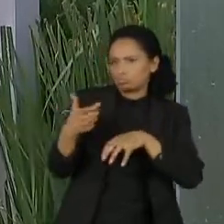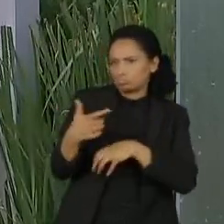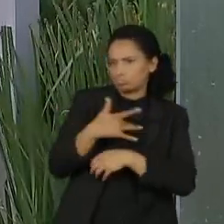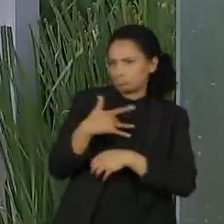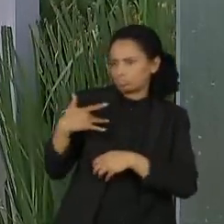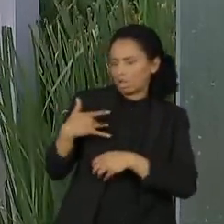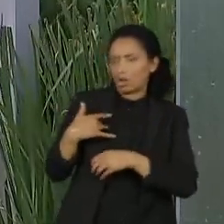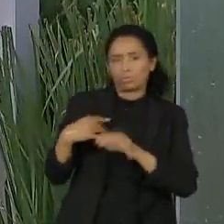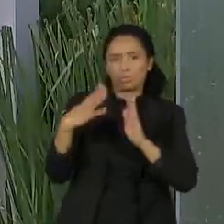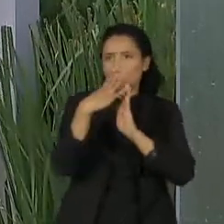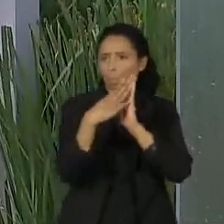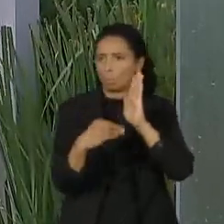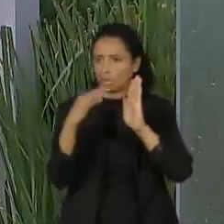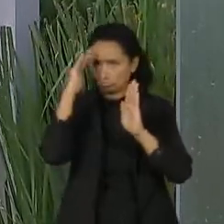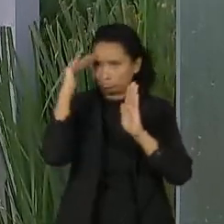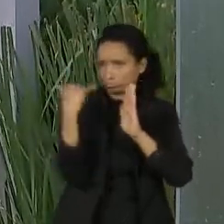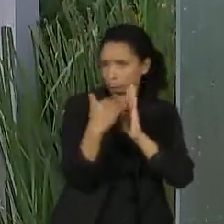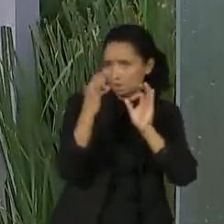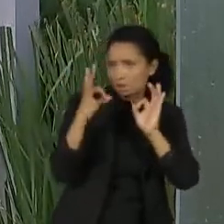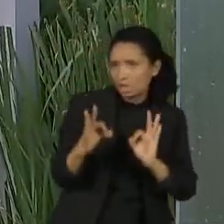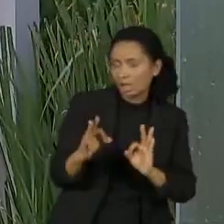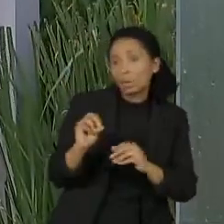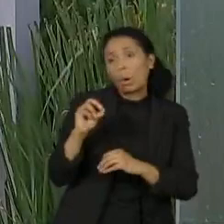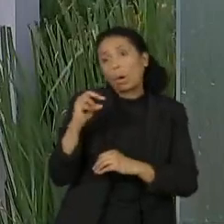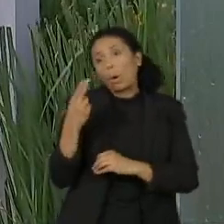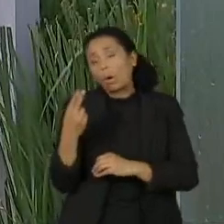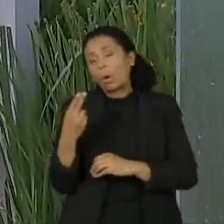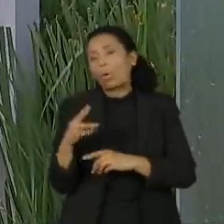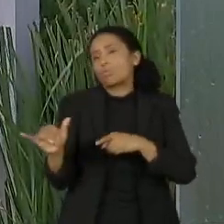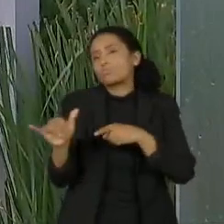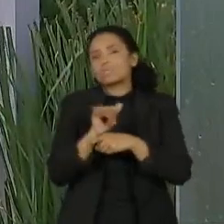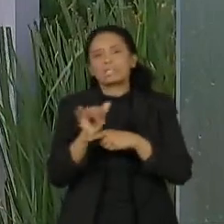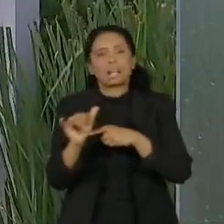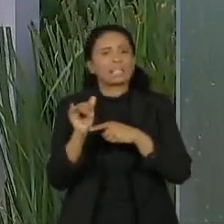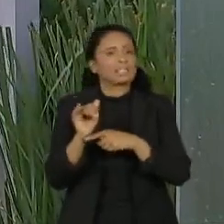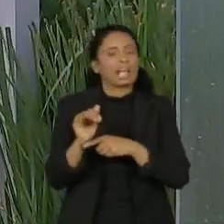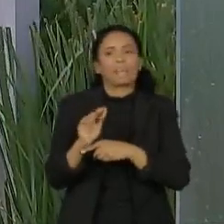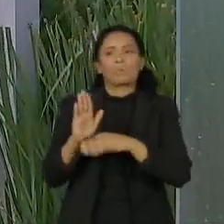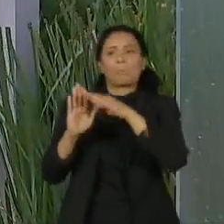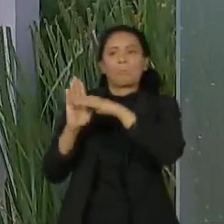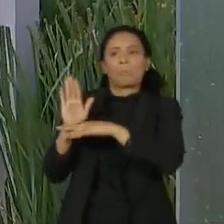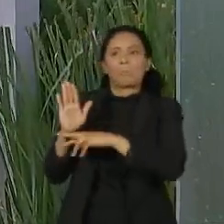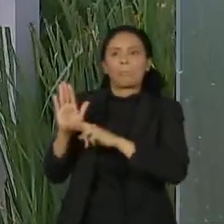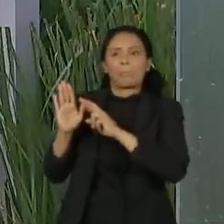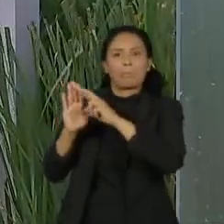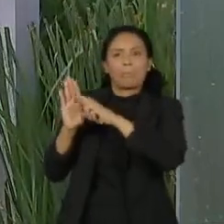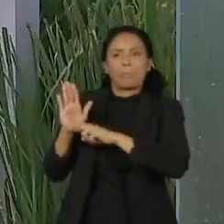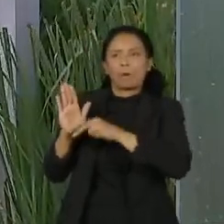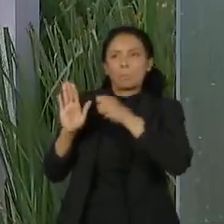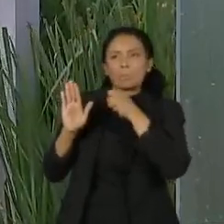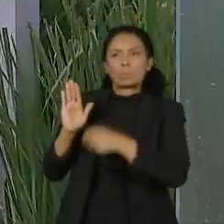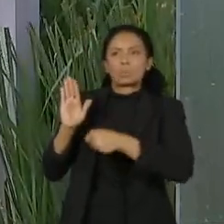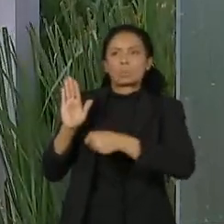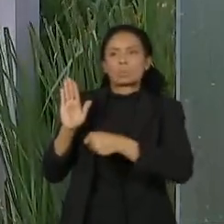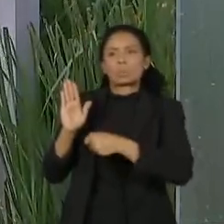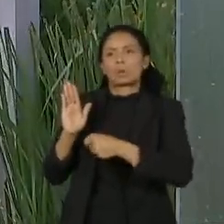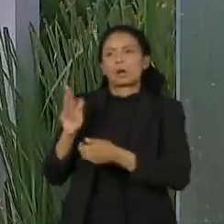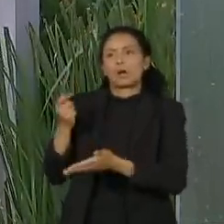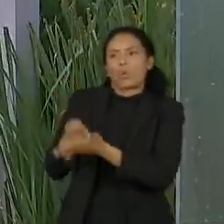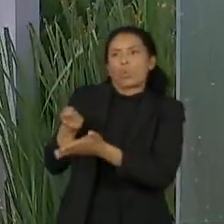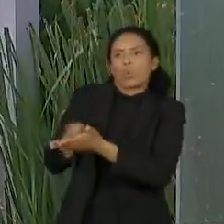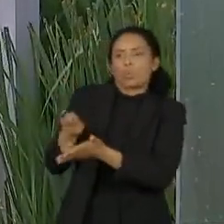se os planos de saúde devem continuar adotando o rol como taxativo, só obrigado a pagar por